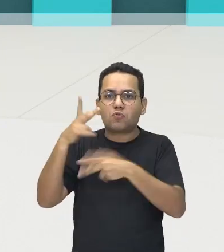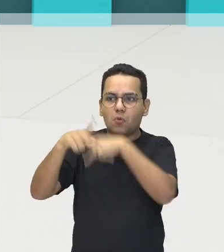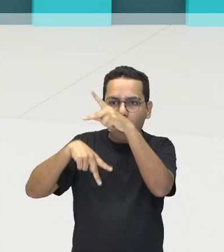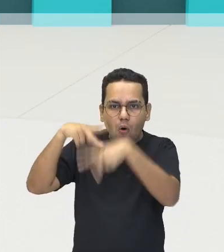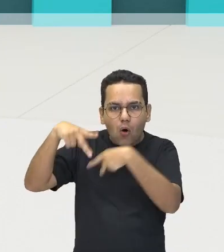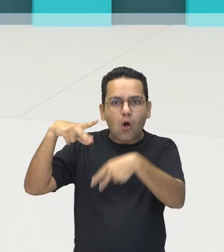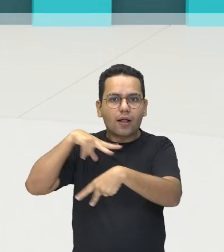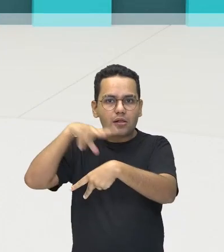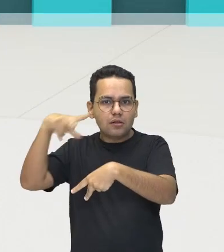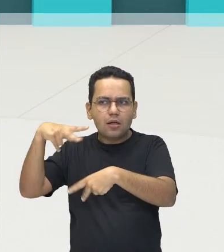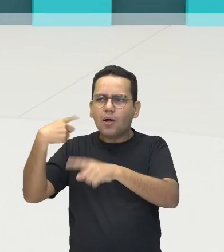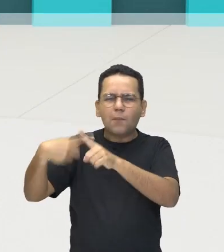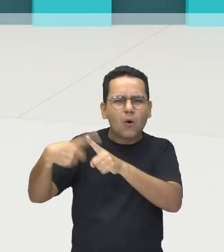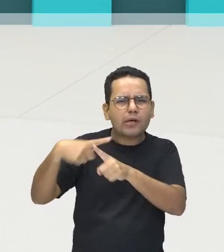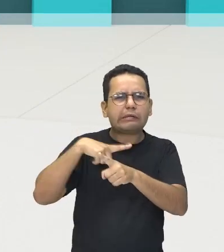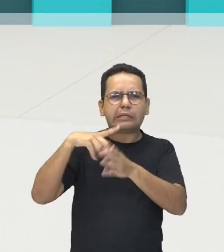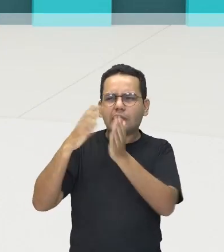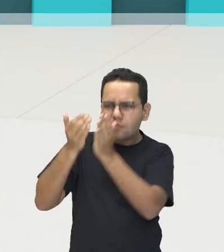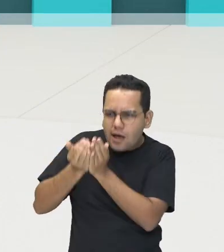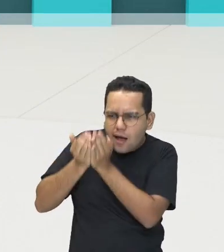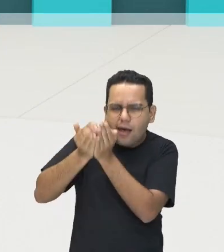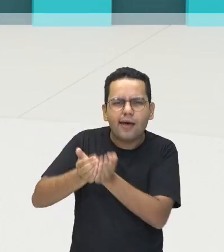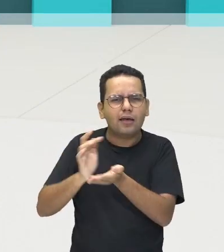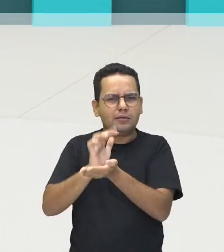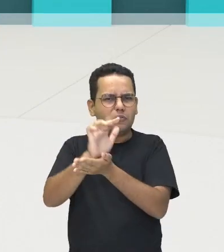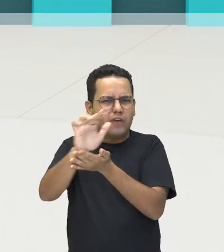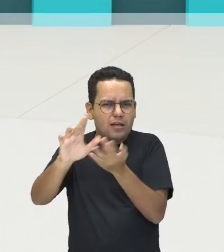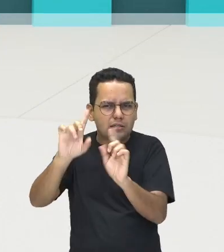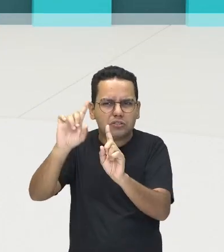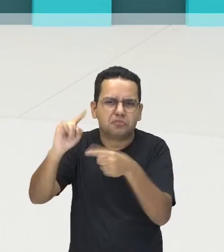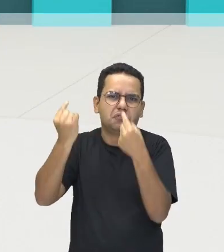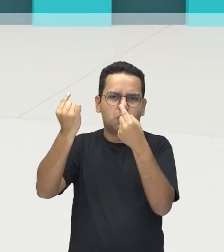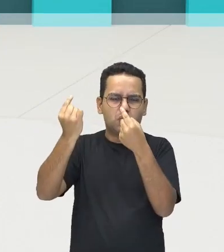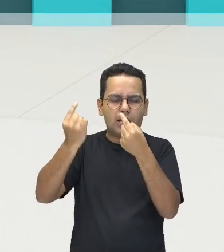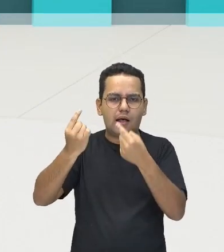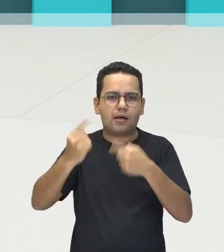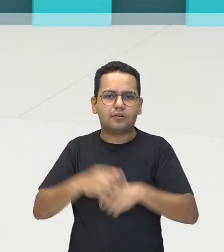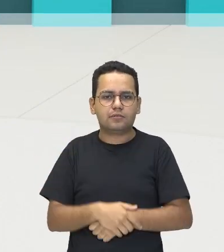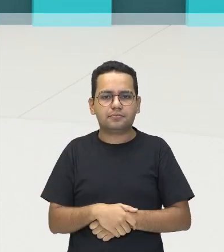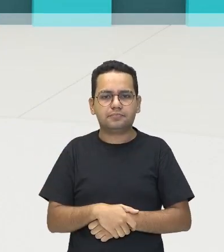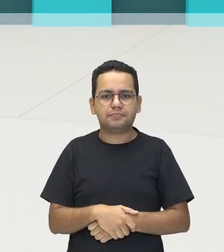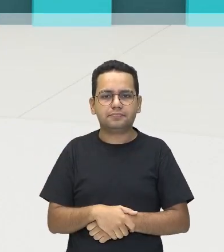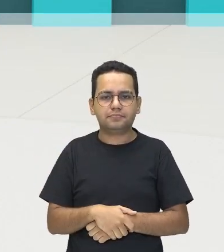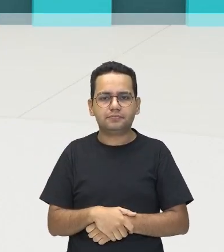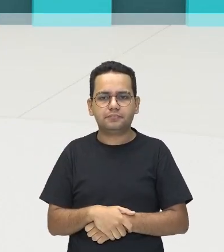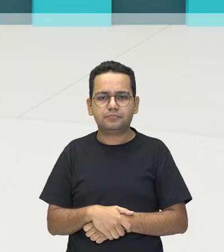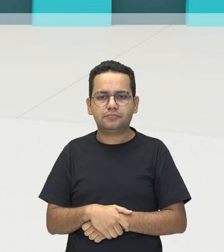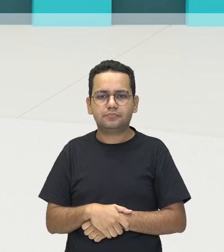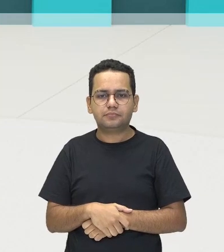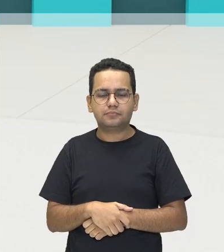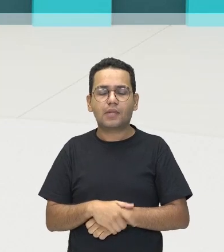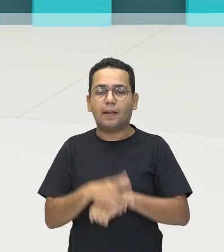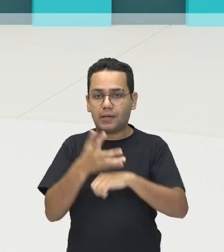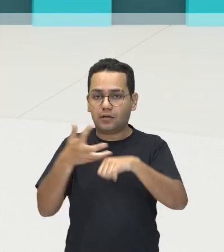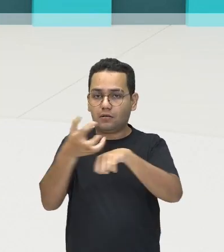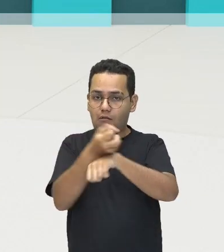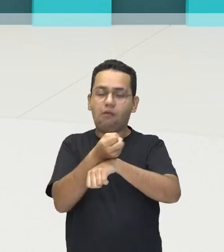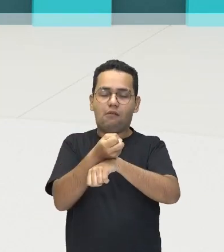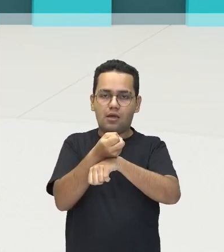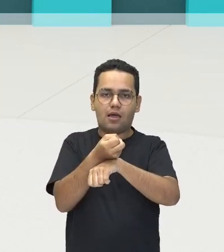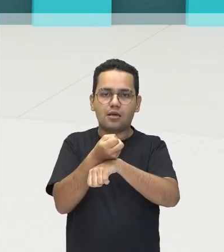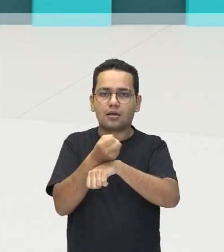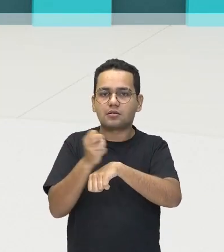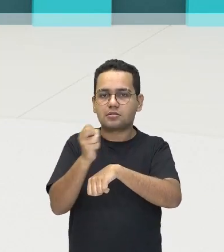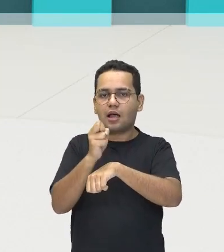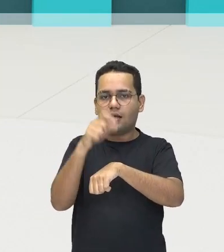as adversidades que tinham, né? Até outros povos para então conquistar a terra como o Brasil. Afinal, antes de